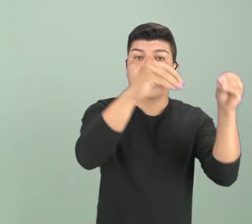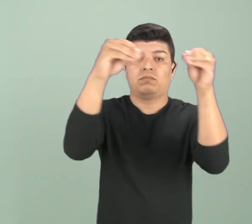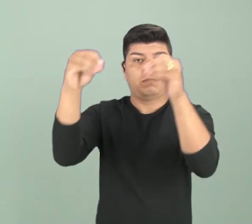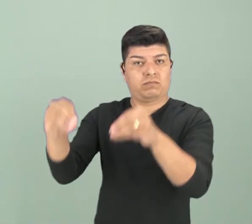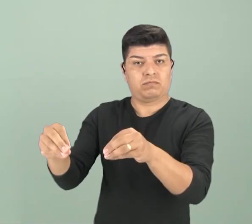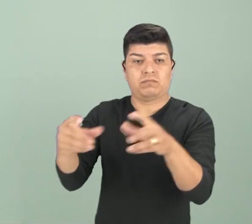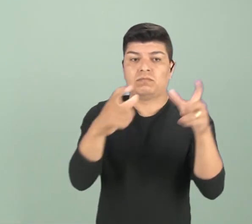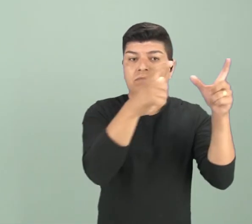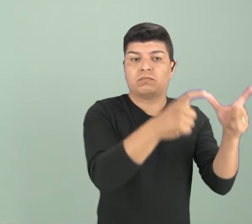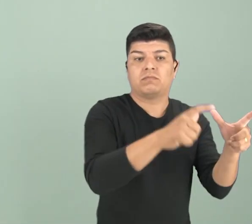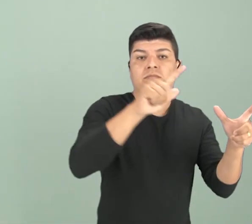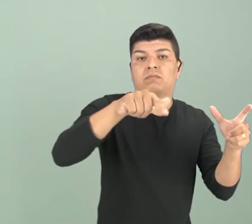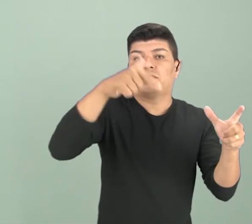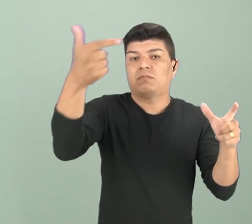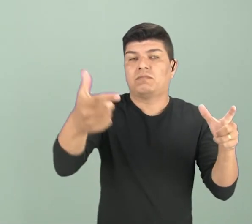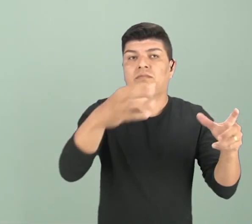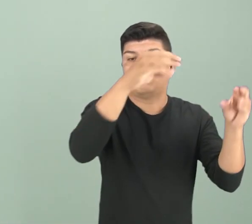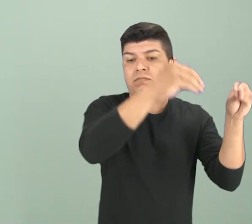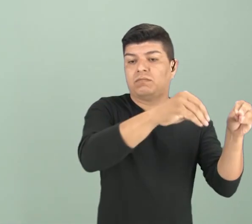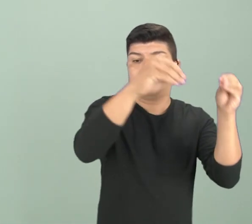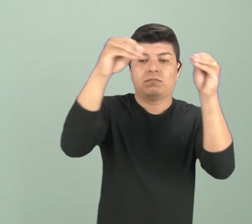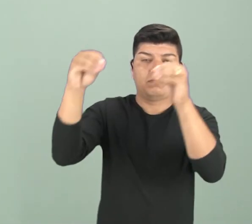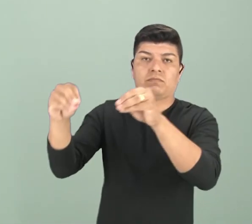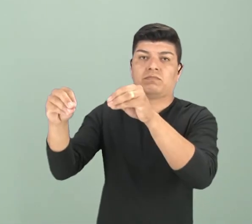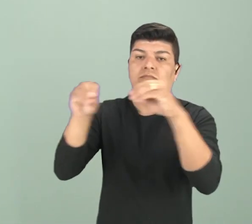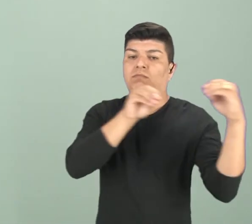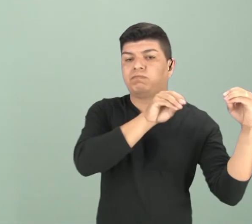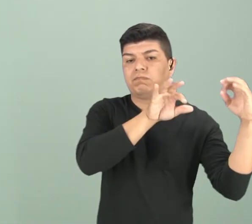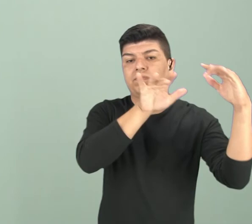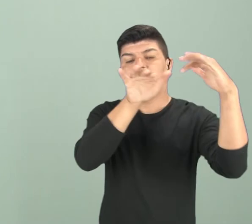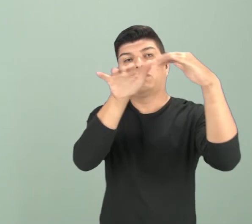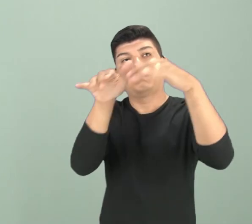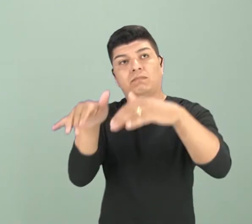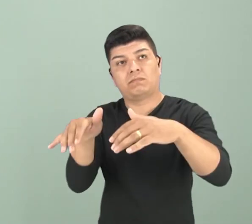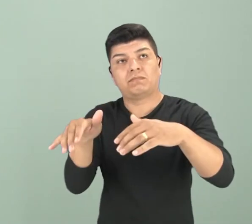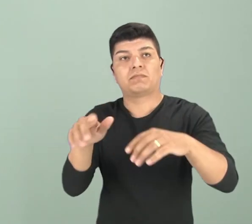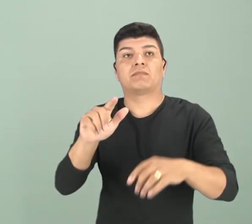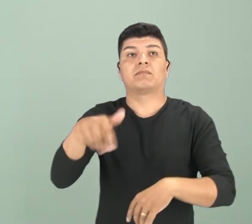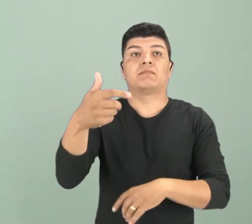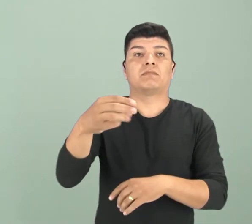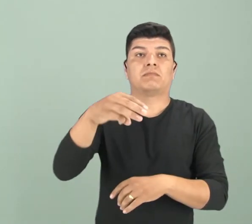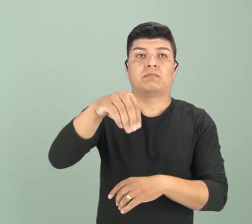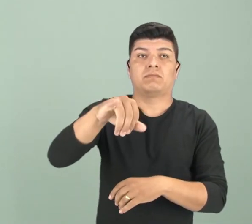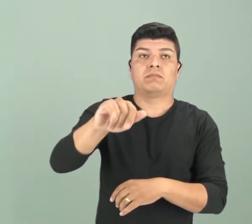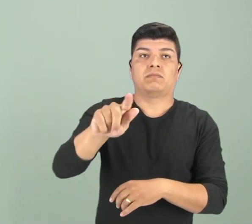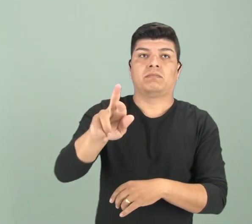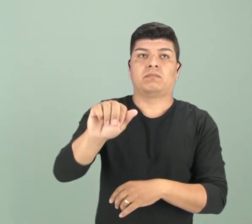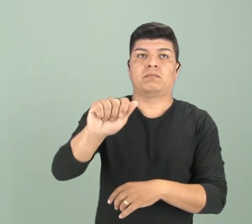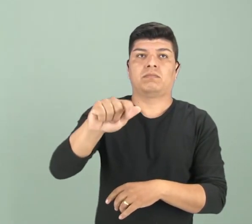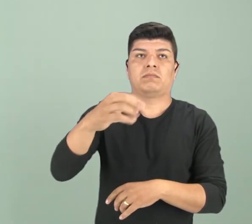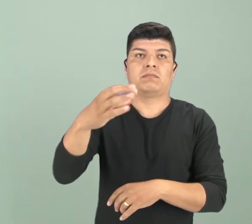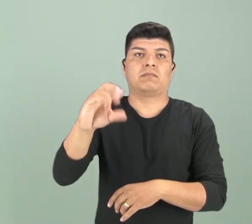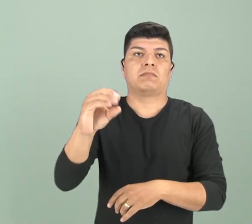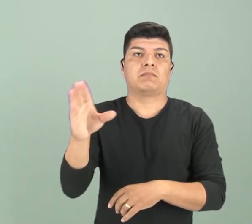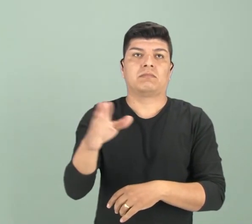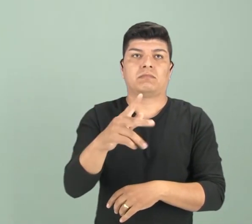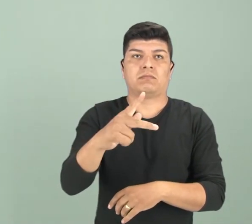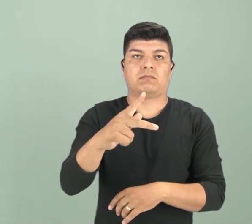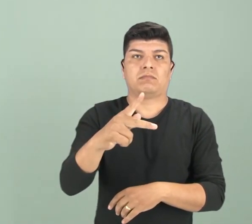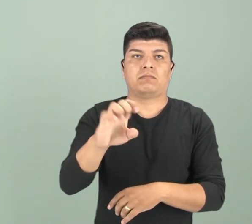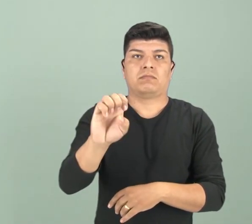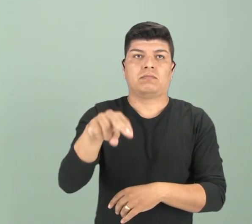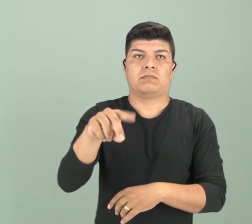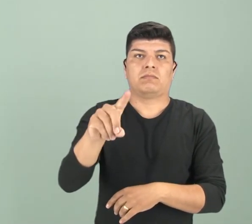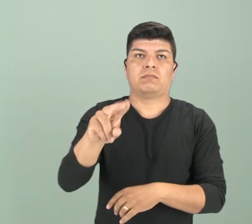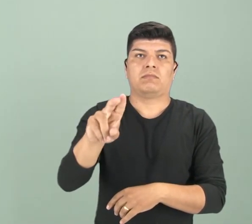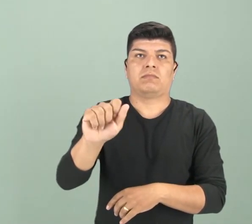No mesmo país acontece esse tipo de migração. Migração pendular é aquele tipo de migração que as pessoas saem